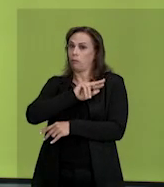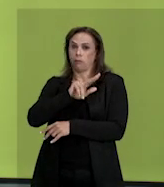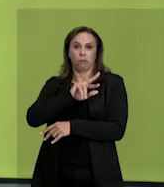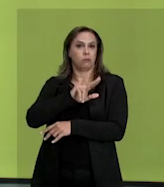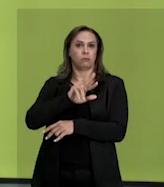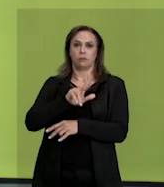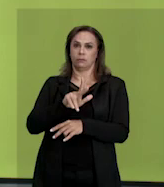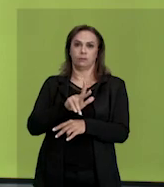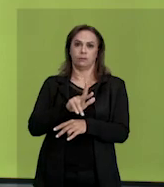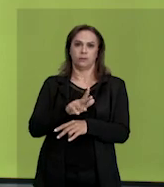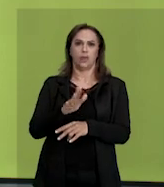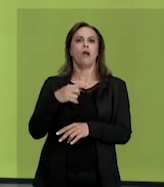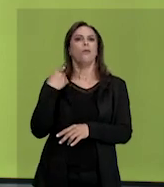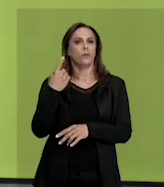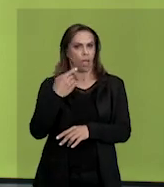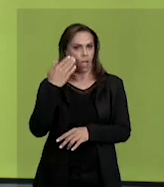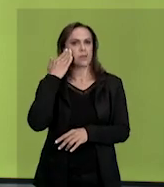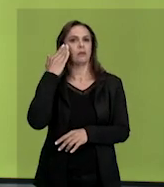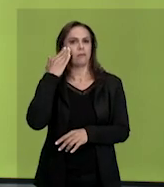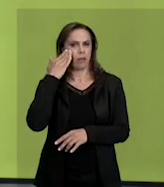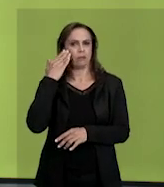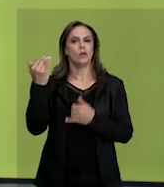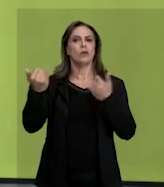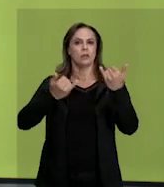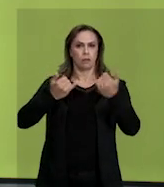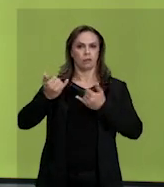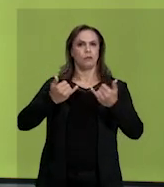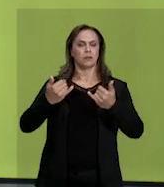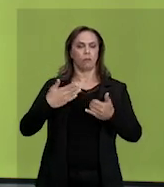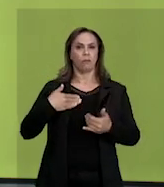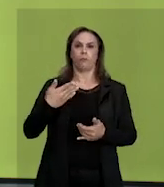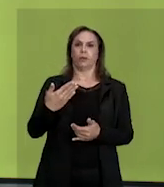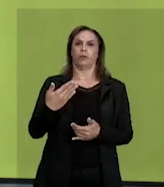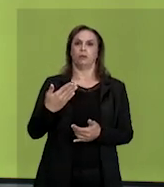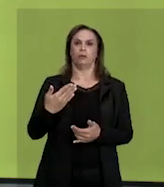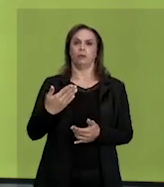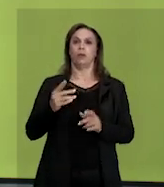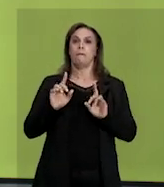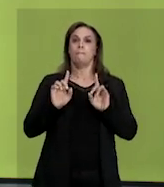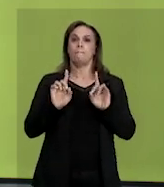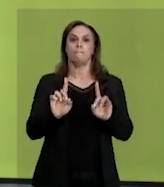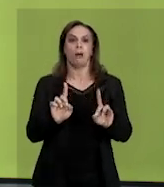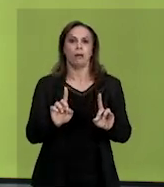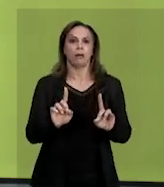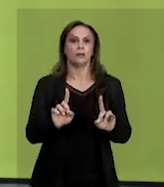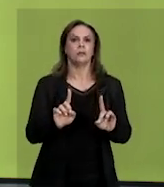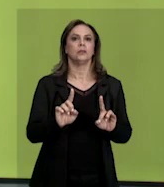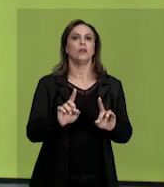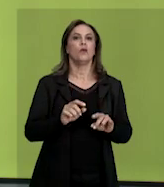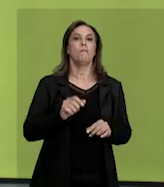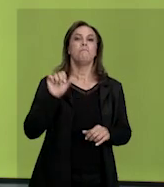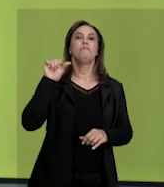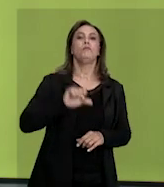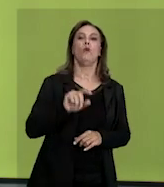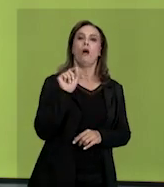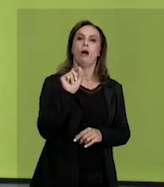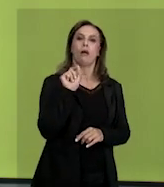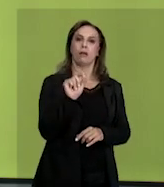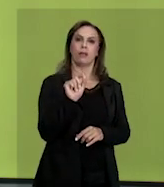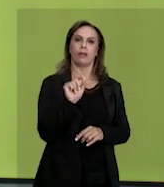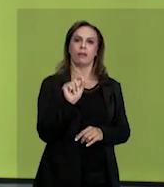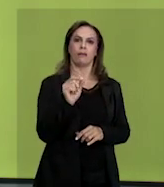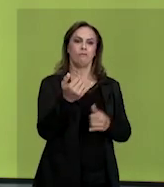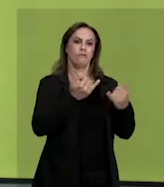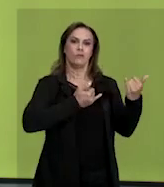podem assustar, mas assustam mais as notícias que são sensacionalistas, né? Sendo usadas para